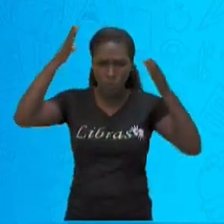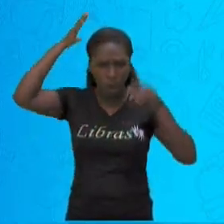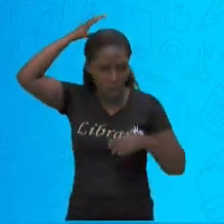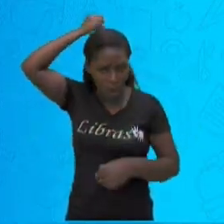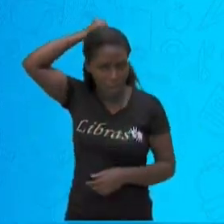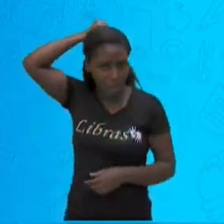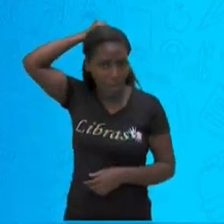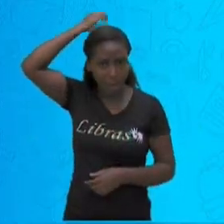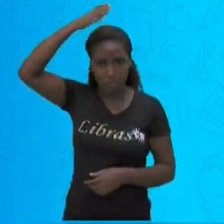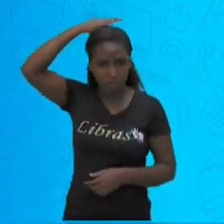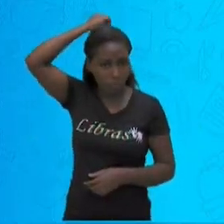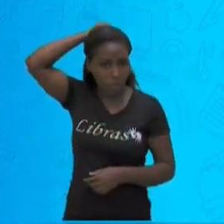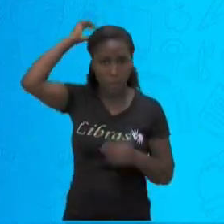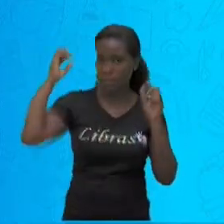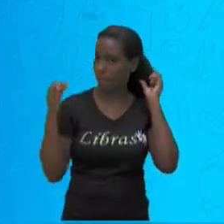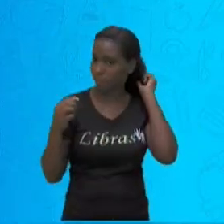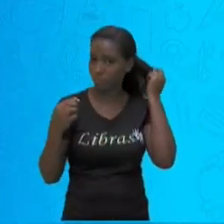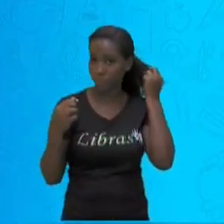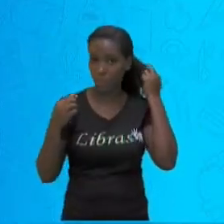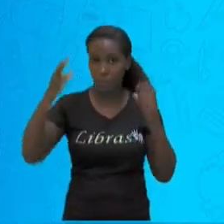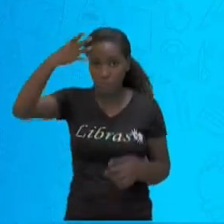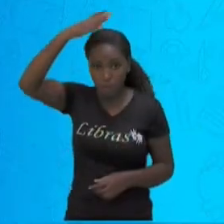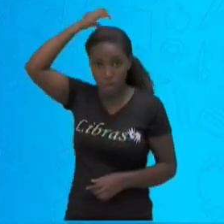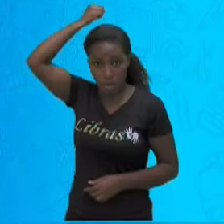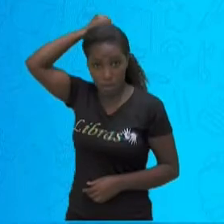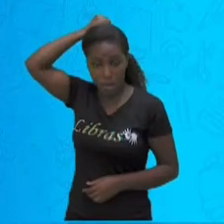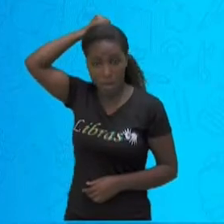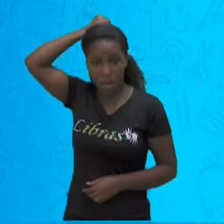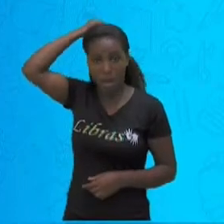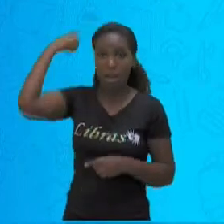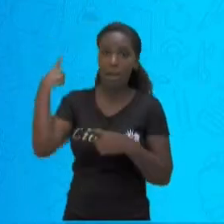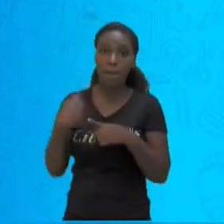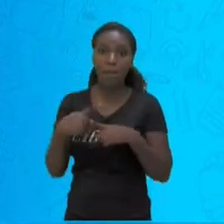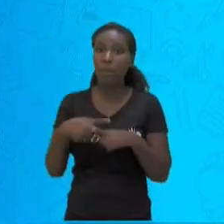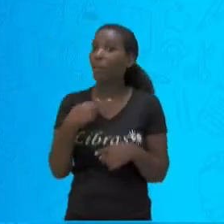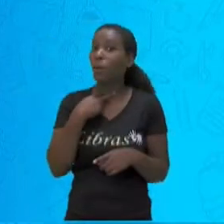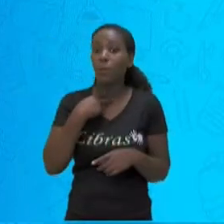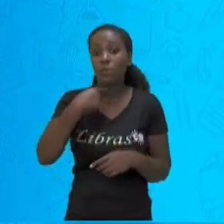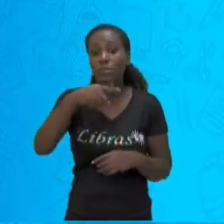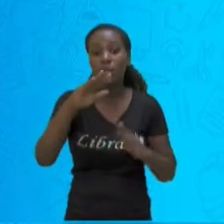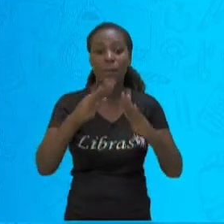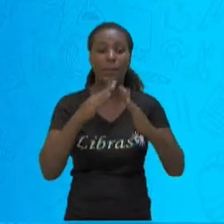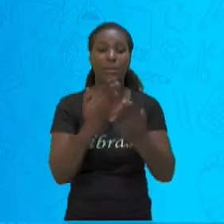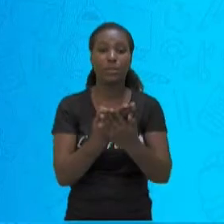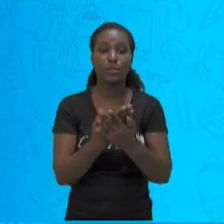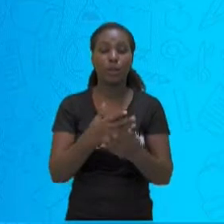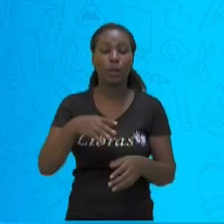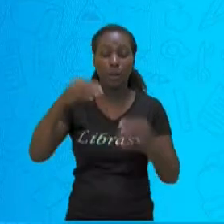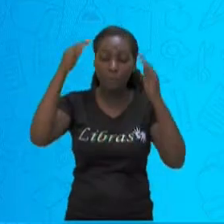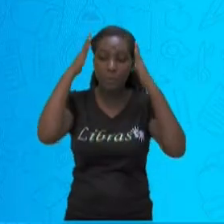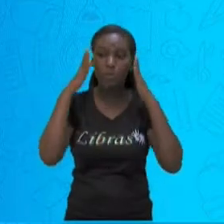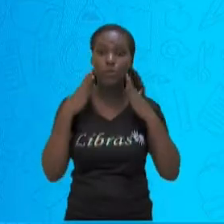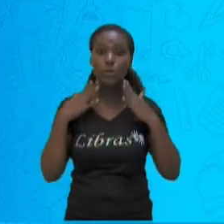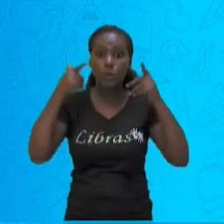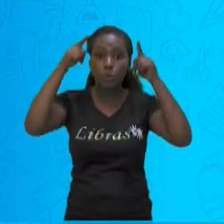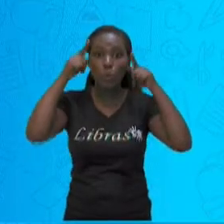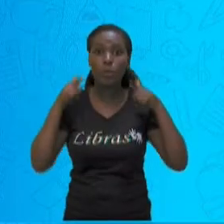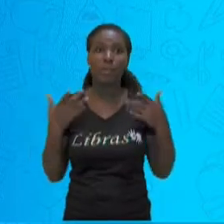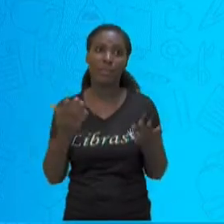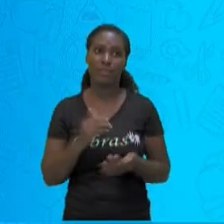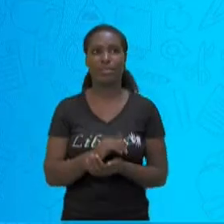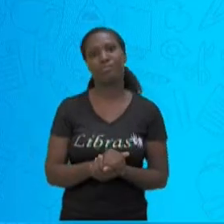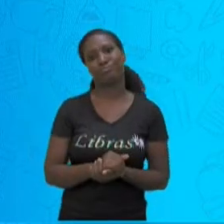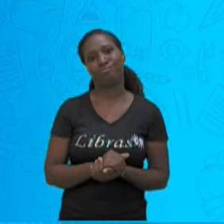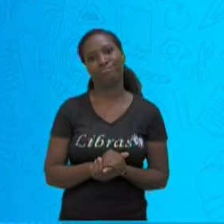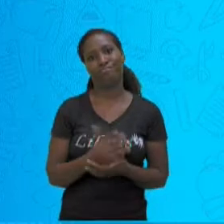é imposta a você. Então, nós devemos... A aculturação é esse perigo, tá?